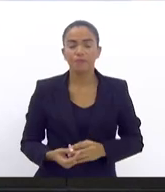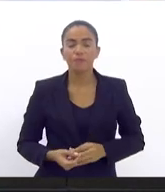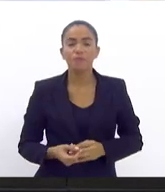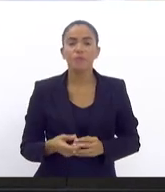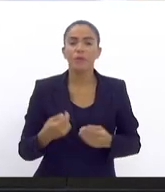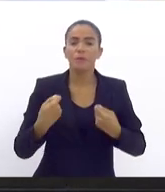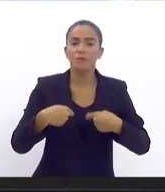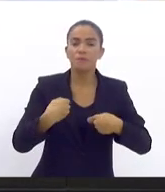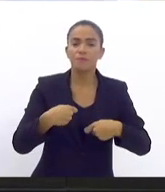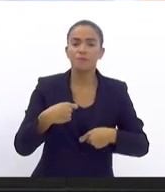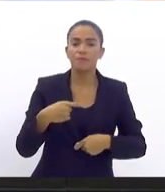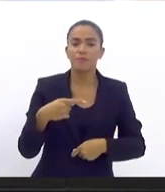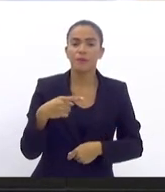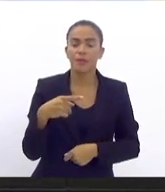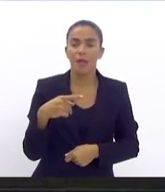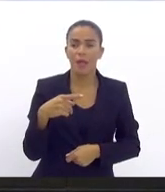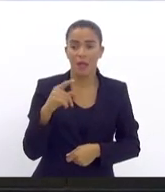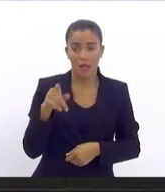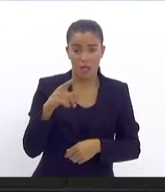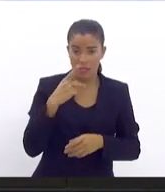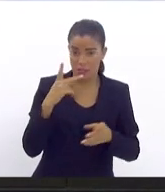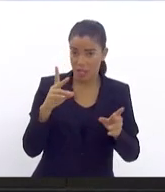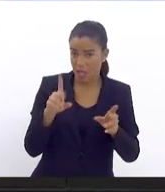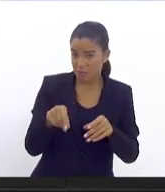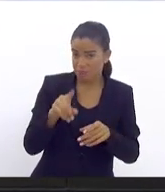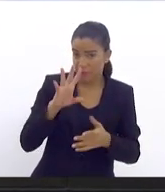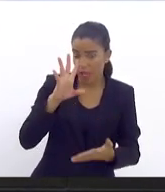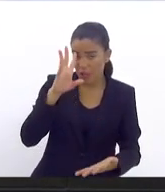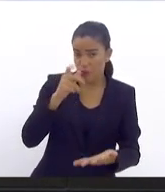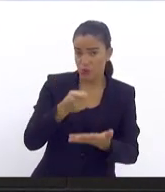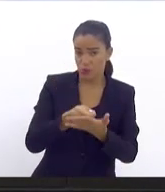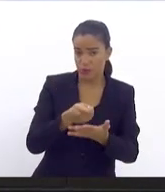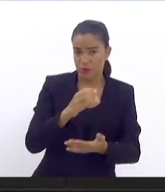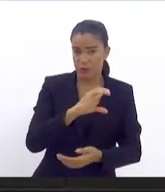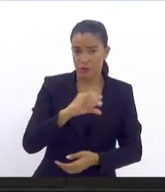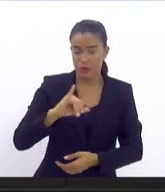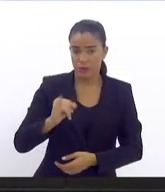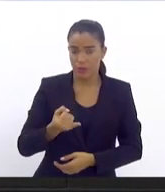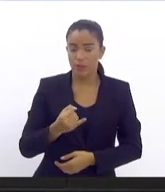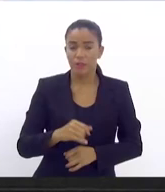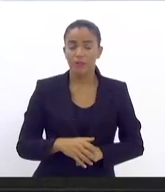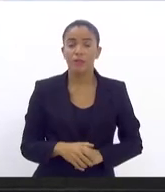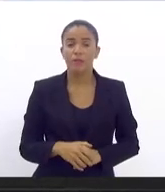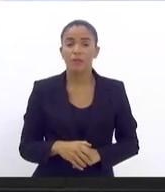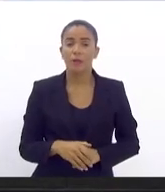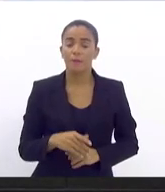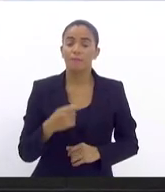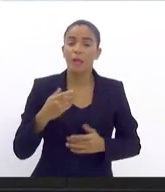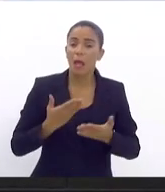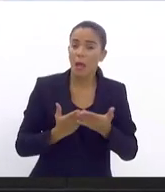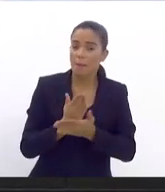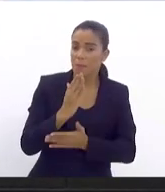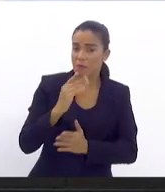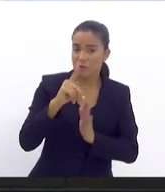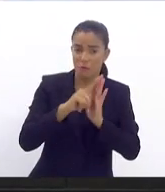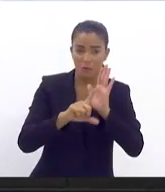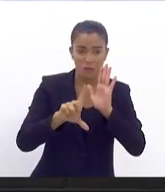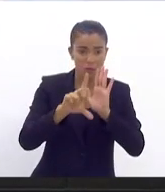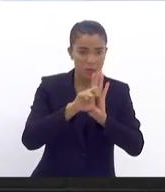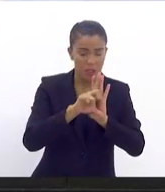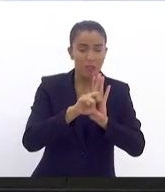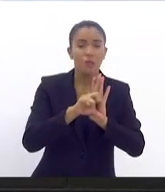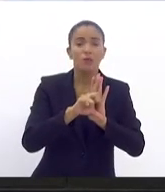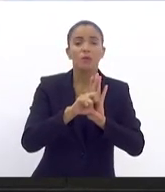proposição... Isso é a resolução da CCJ, tá? Ela fala que a aprovação do projeto de